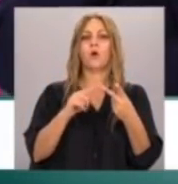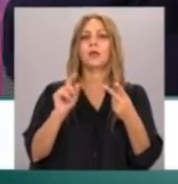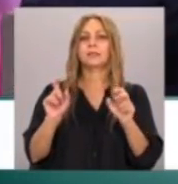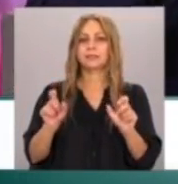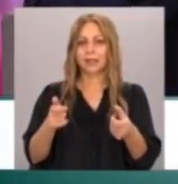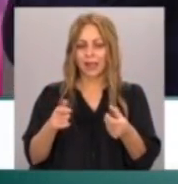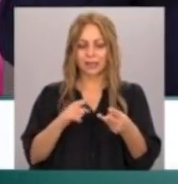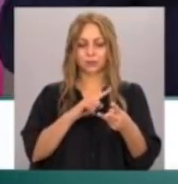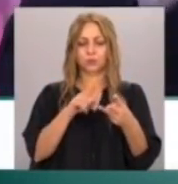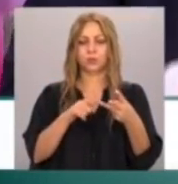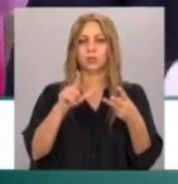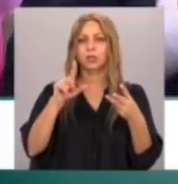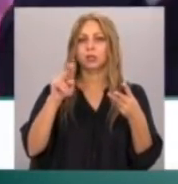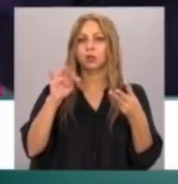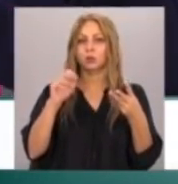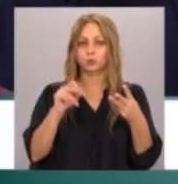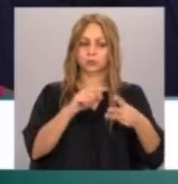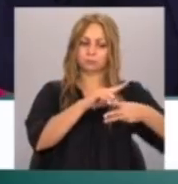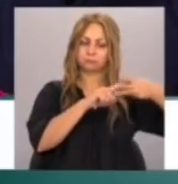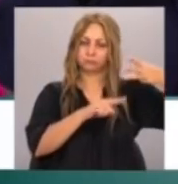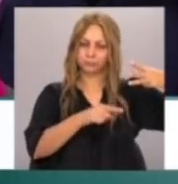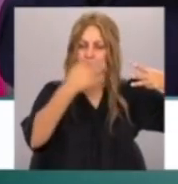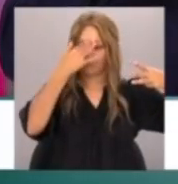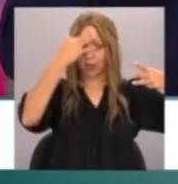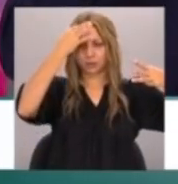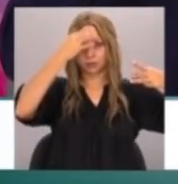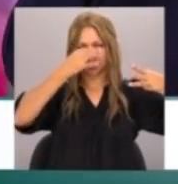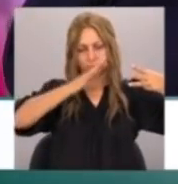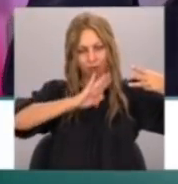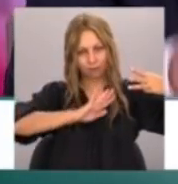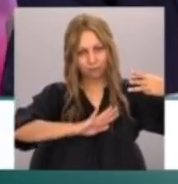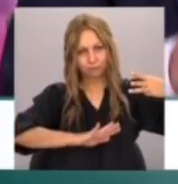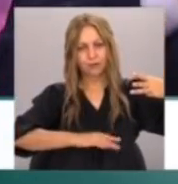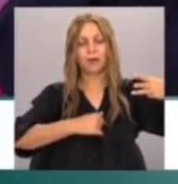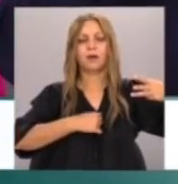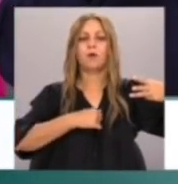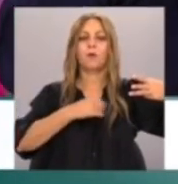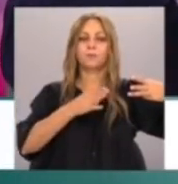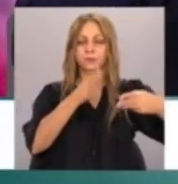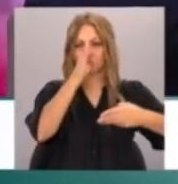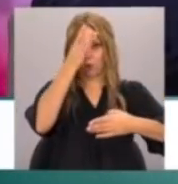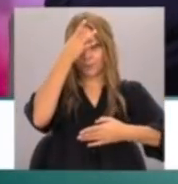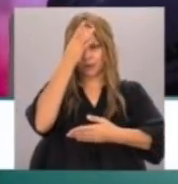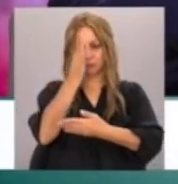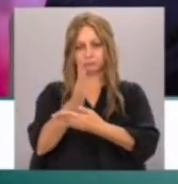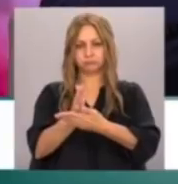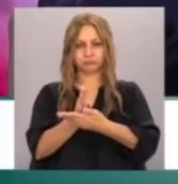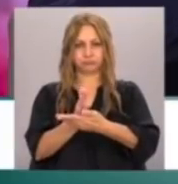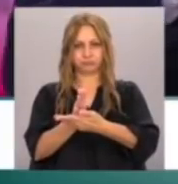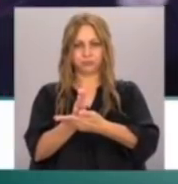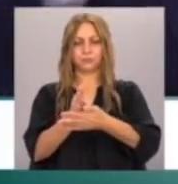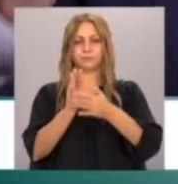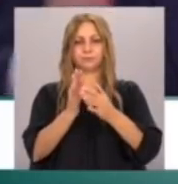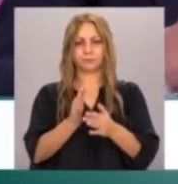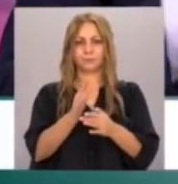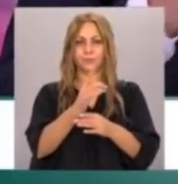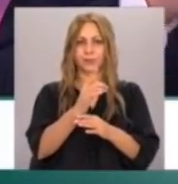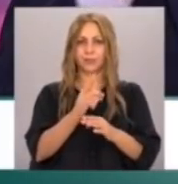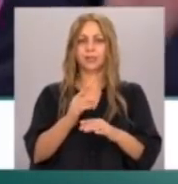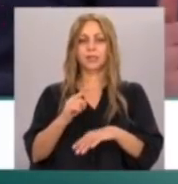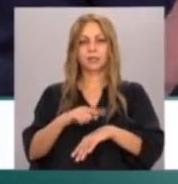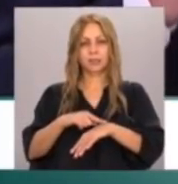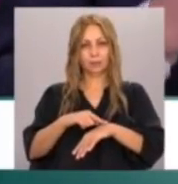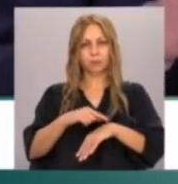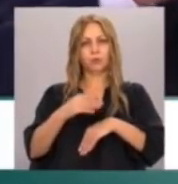acho que são multas São canais mais sóbrios são canais que tem obrigação de ser isentos e que enfim até ter melhorado um